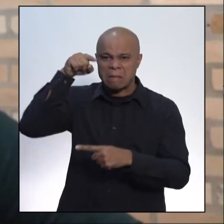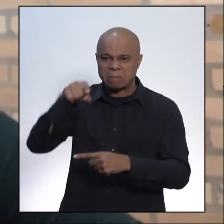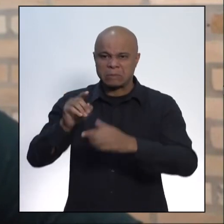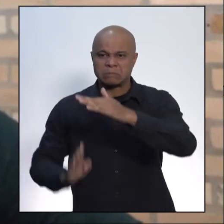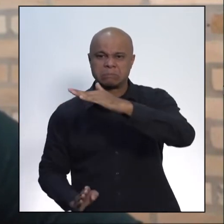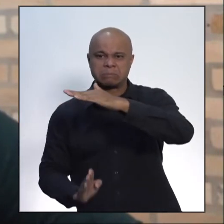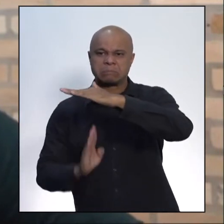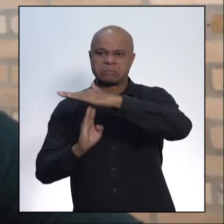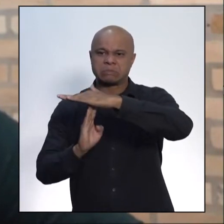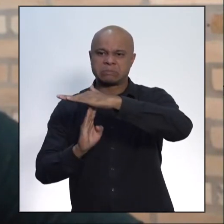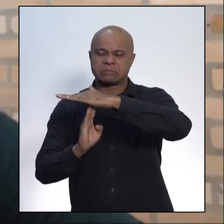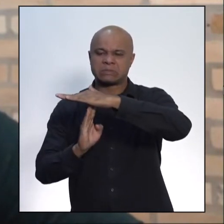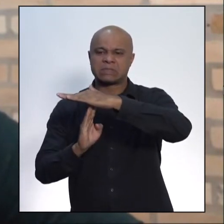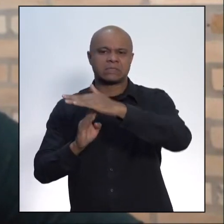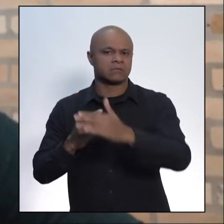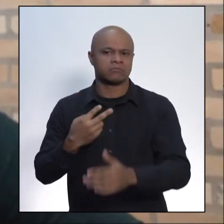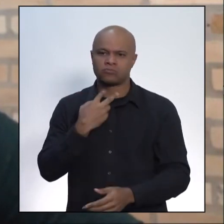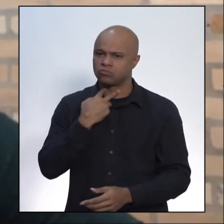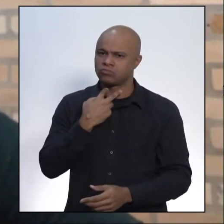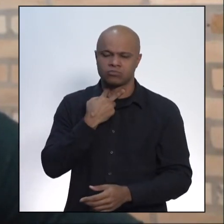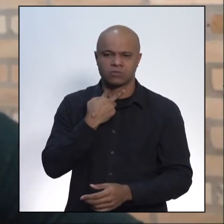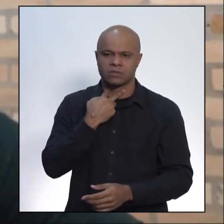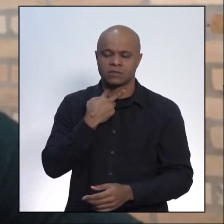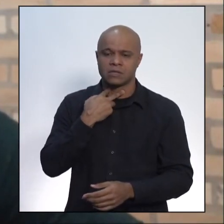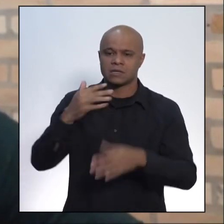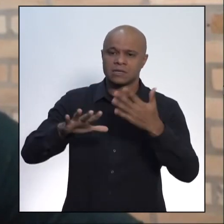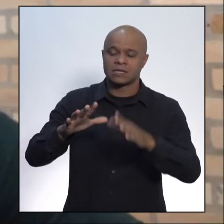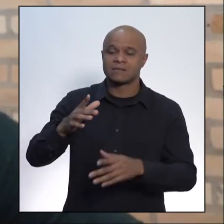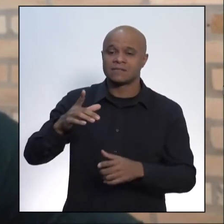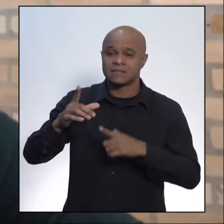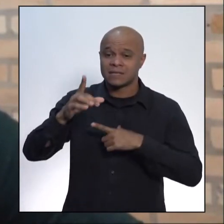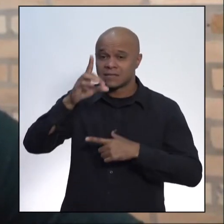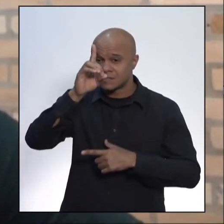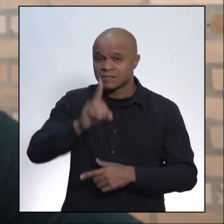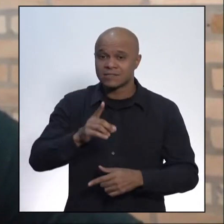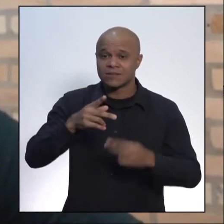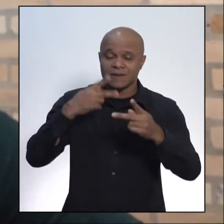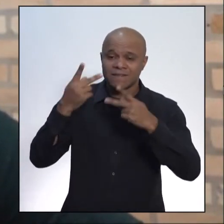E quando você fala, quando reportar isso à gestão, né, da escola...